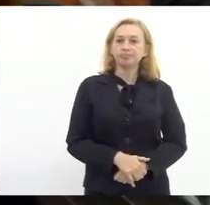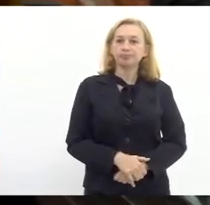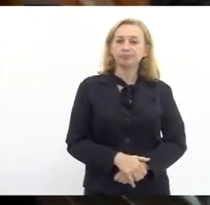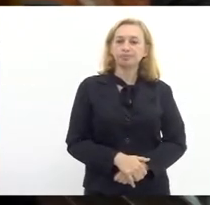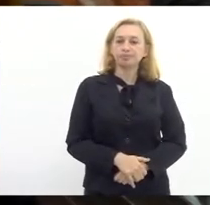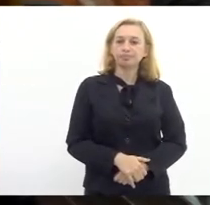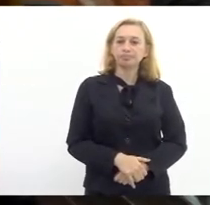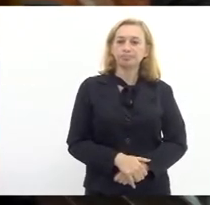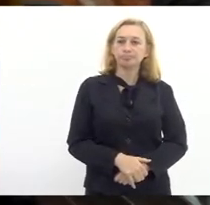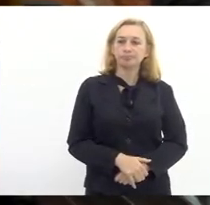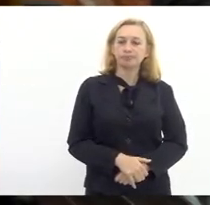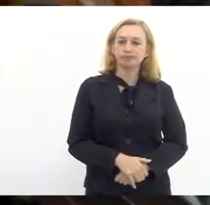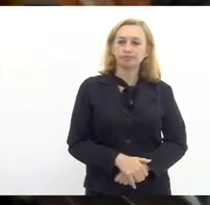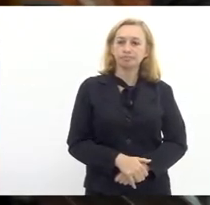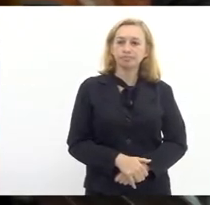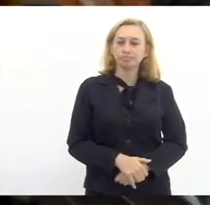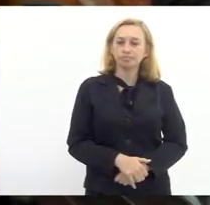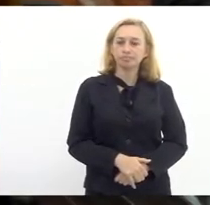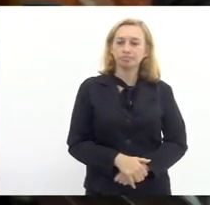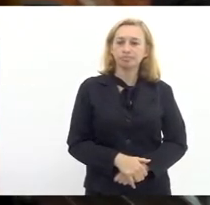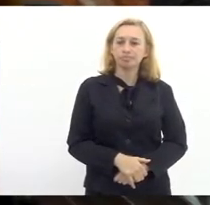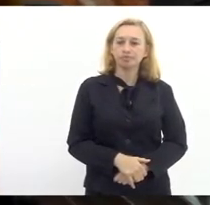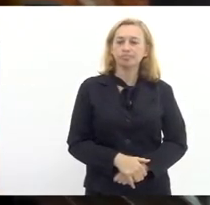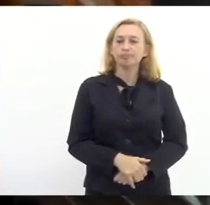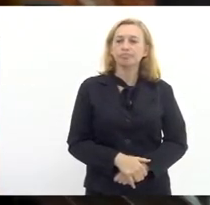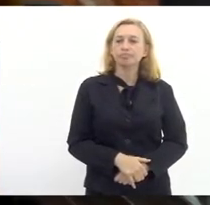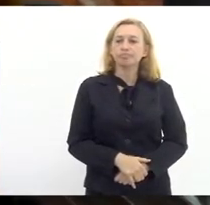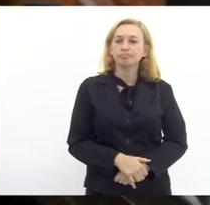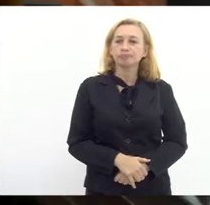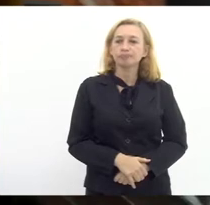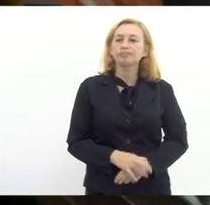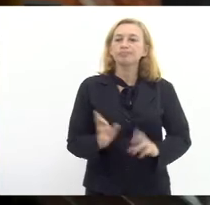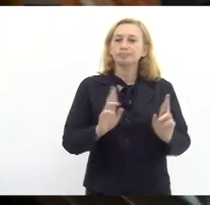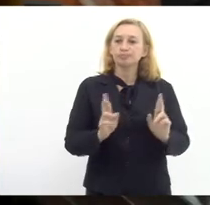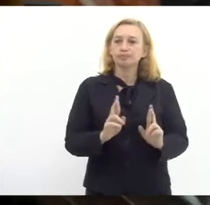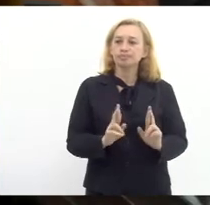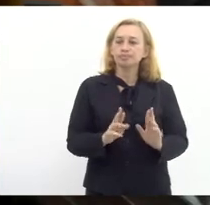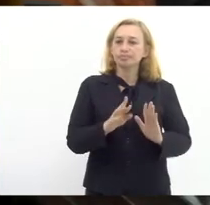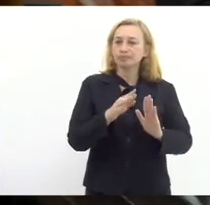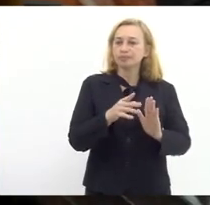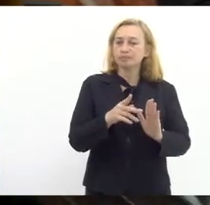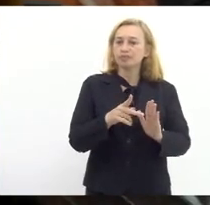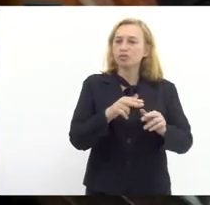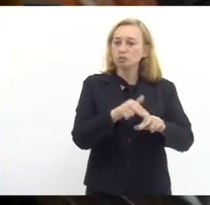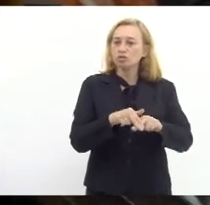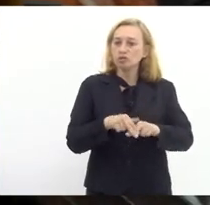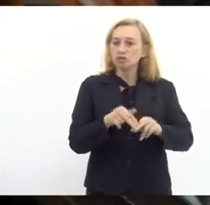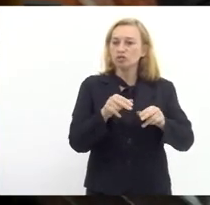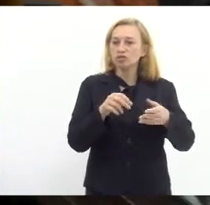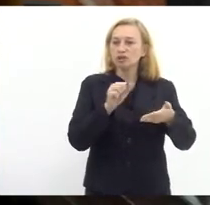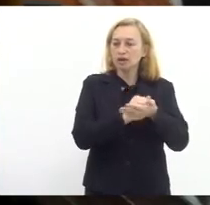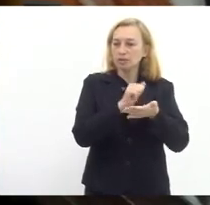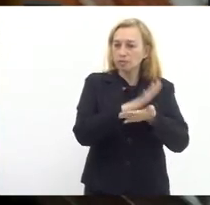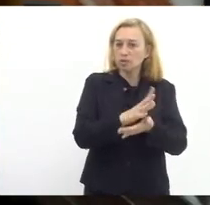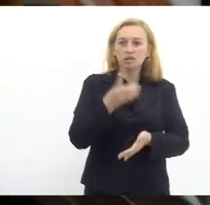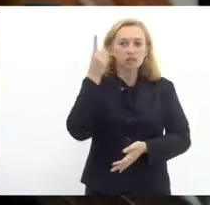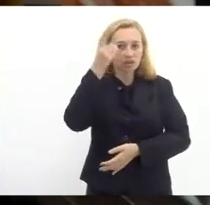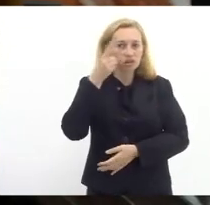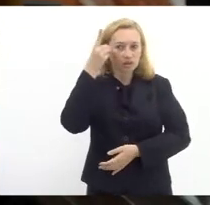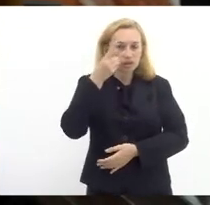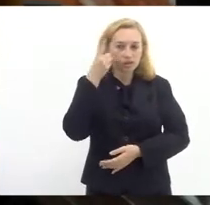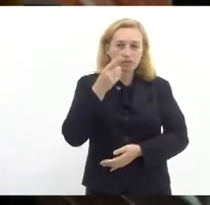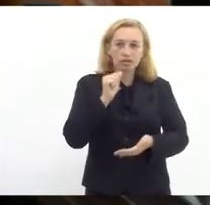A gente encaminhar o plano de fiscalização realizado. Em relação aos parâmetros da multa aplicada, deputada, o